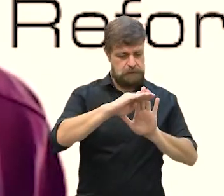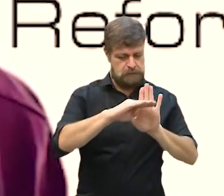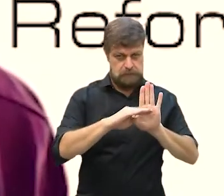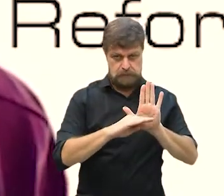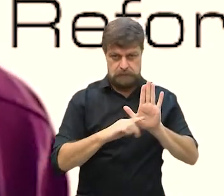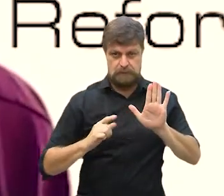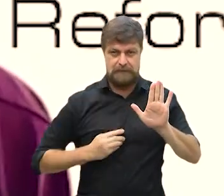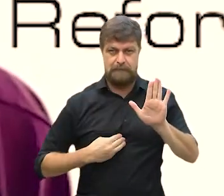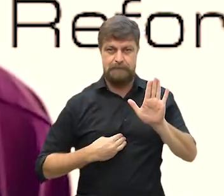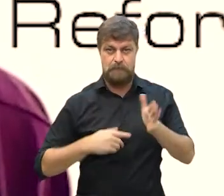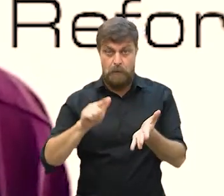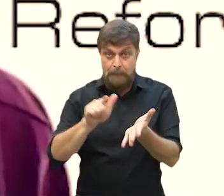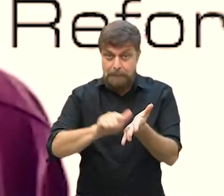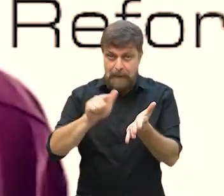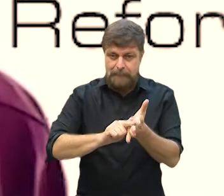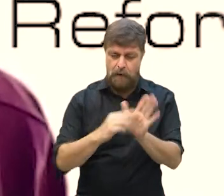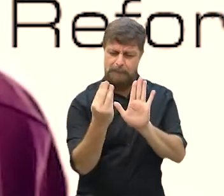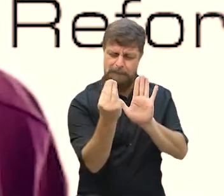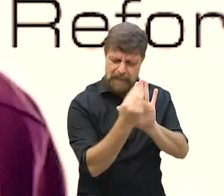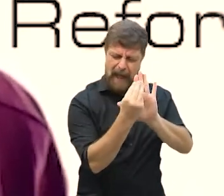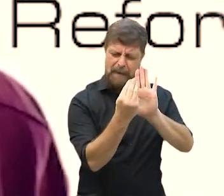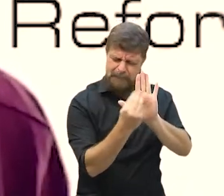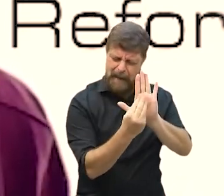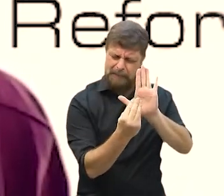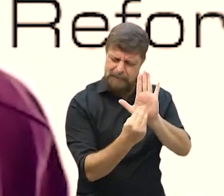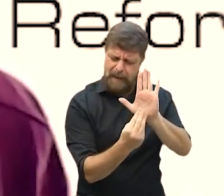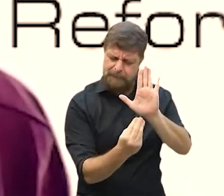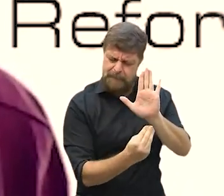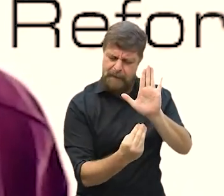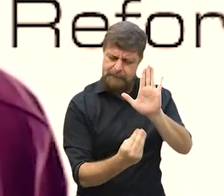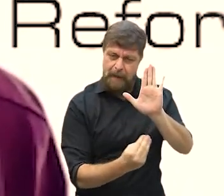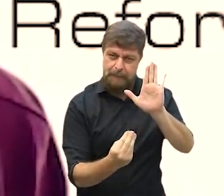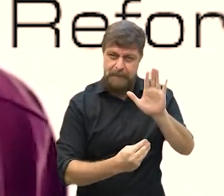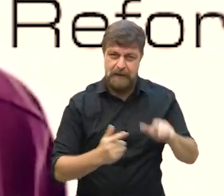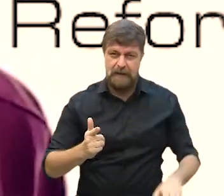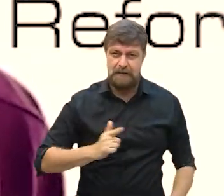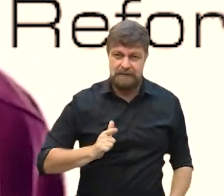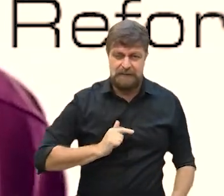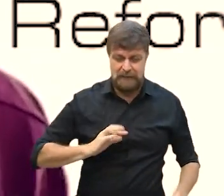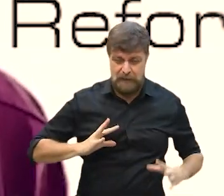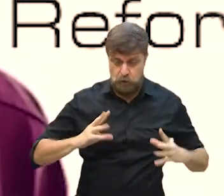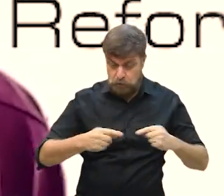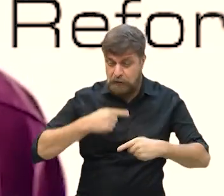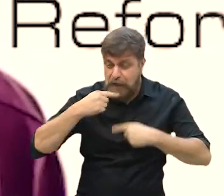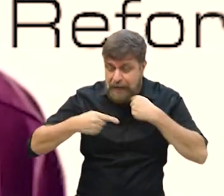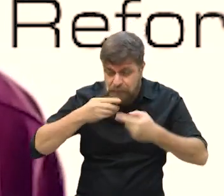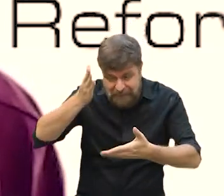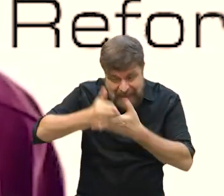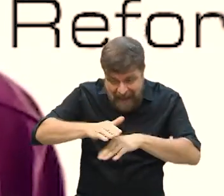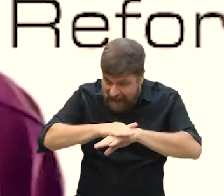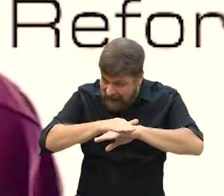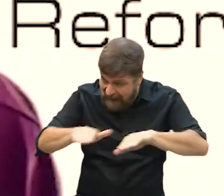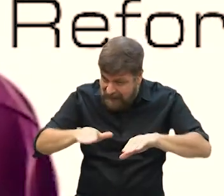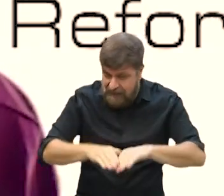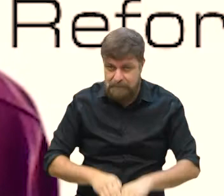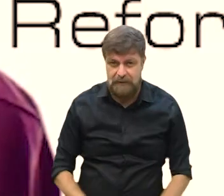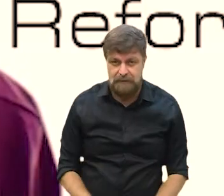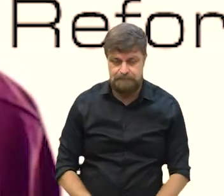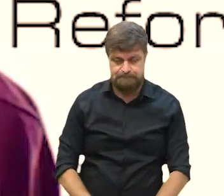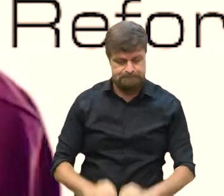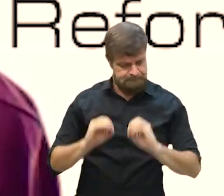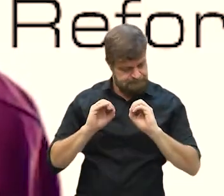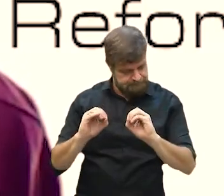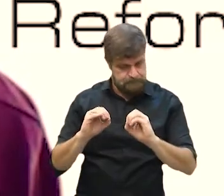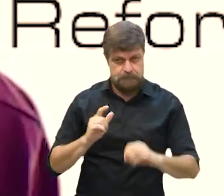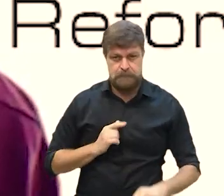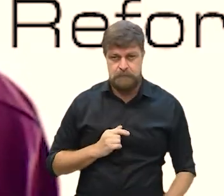e colocar tudo no papel, entendeu? Tudo tem que ser colocado no papel, tirar todas as dúvidas do cliente, né?